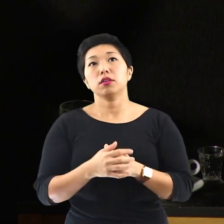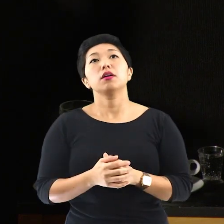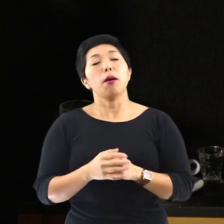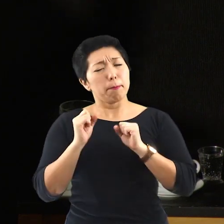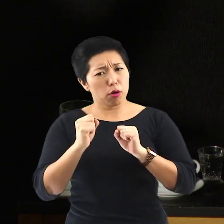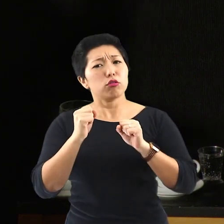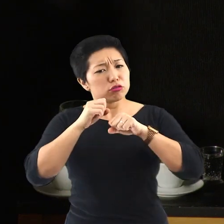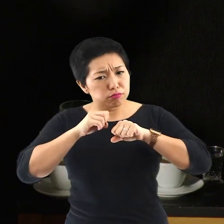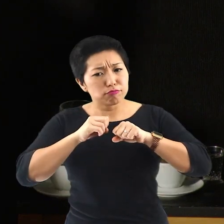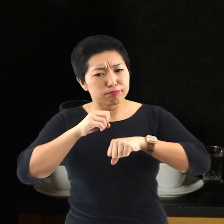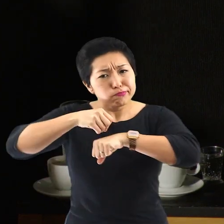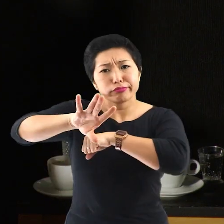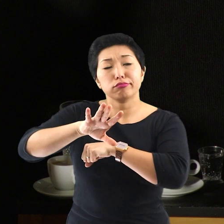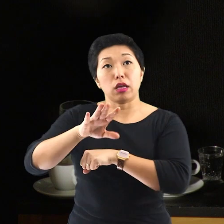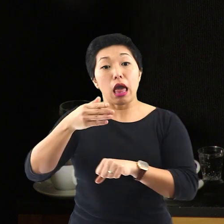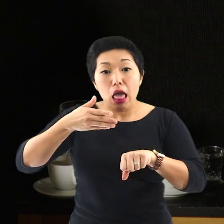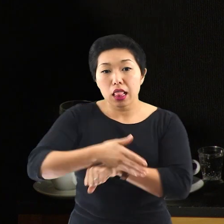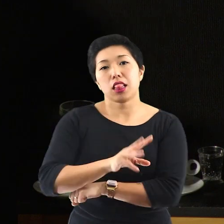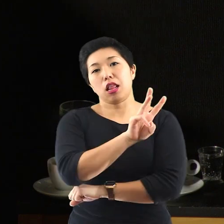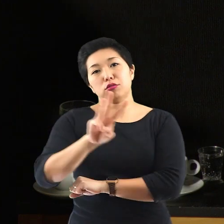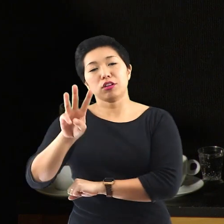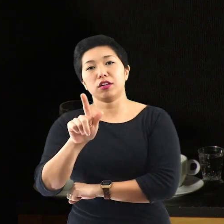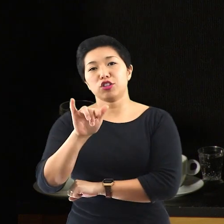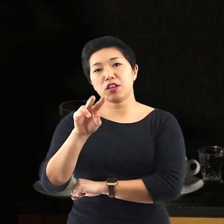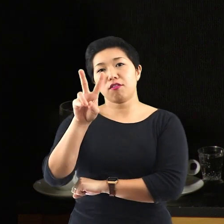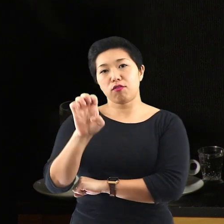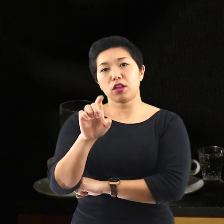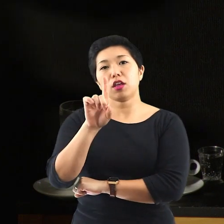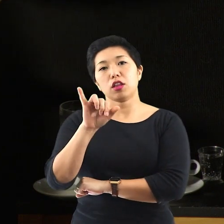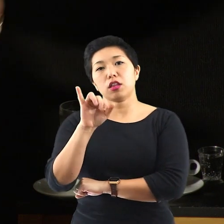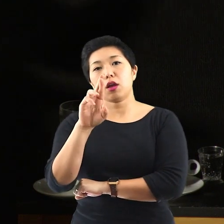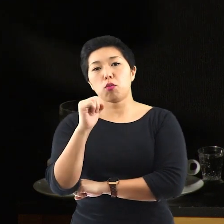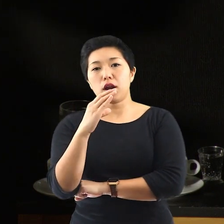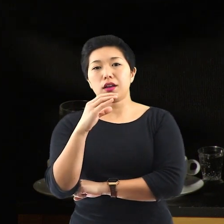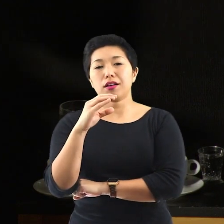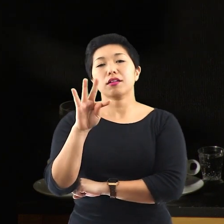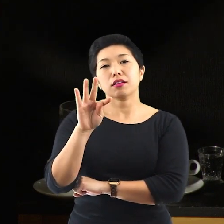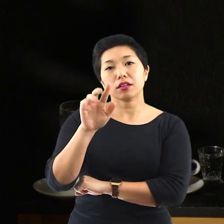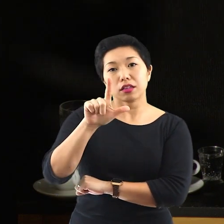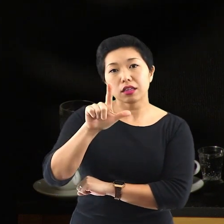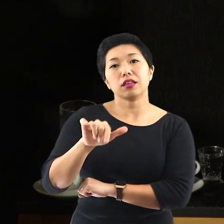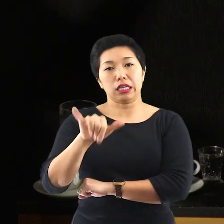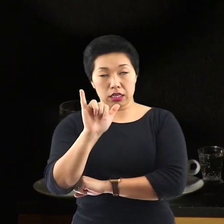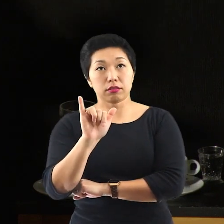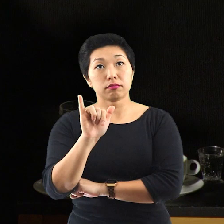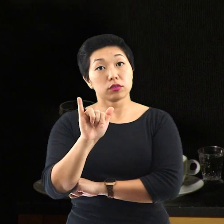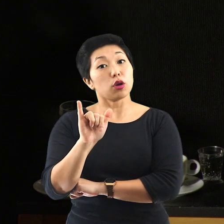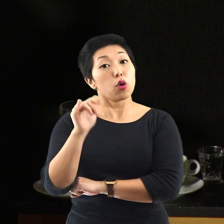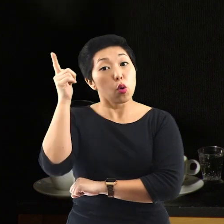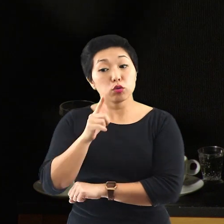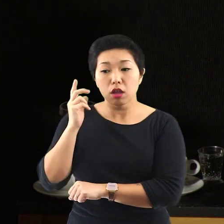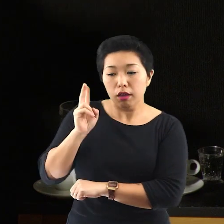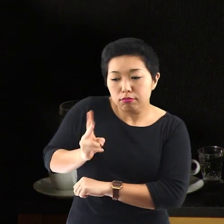tiver interesse, entre no site do Give Directly, que é muito, você consegue acompanhar o dia a dia,